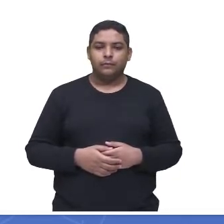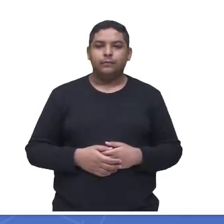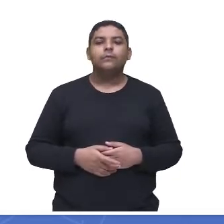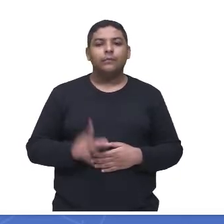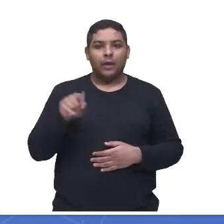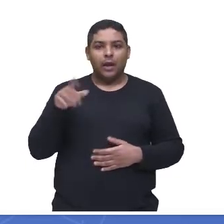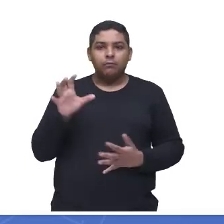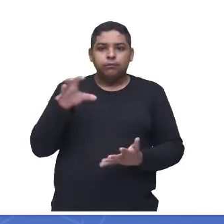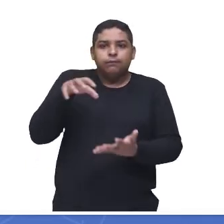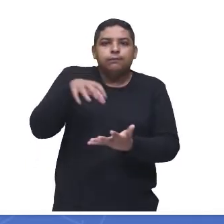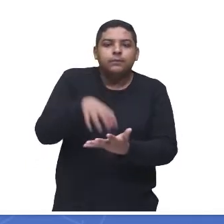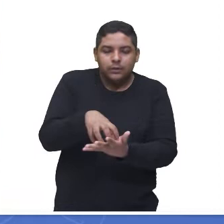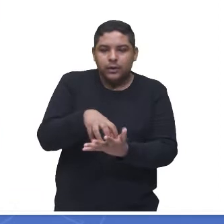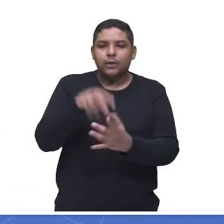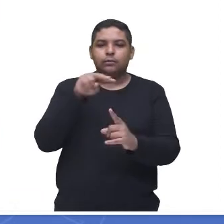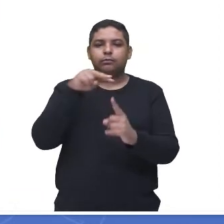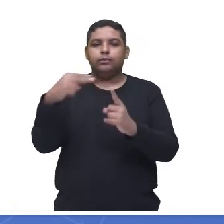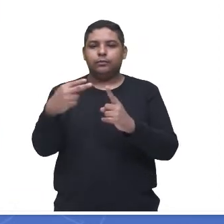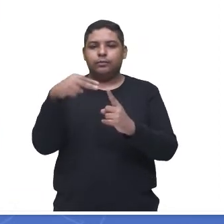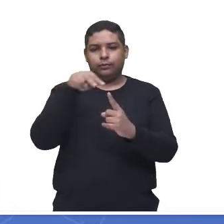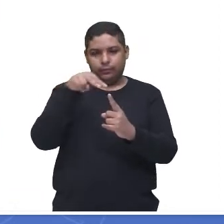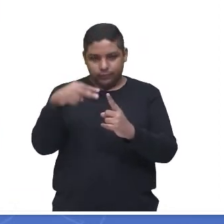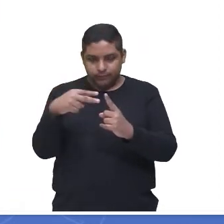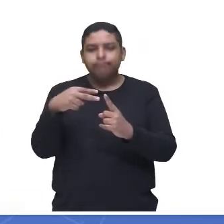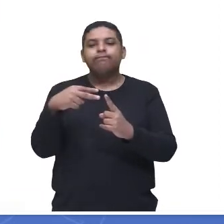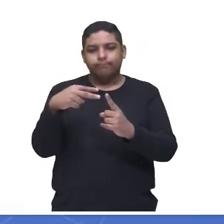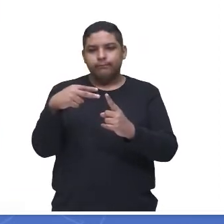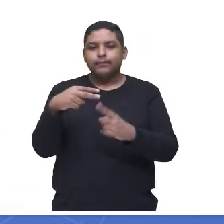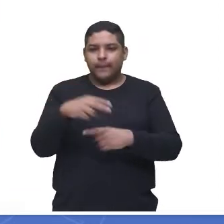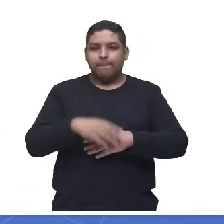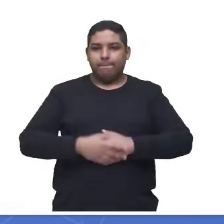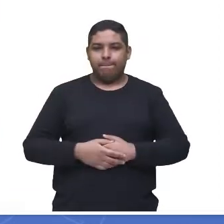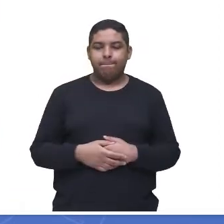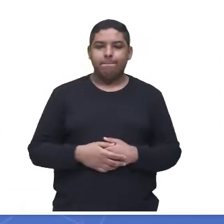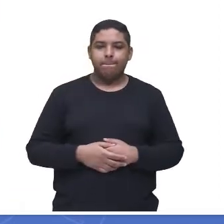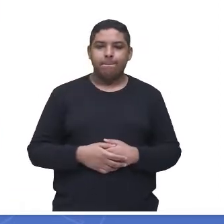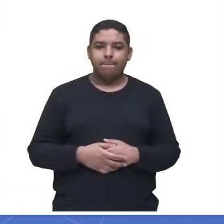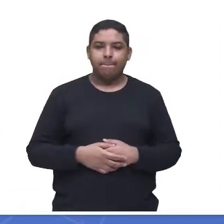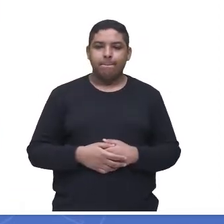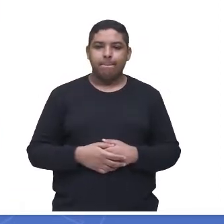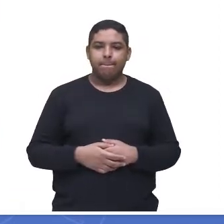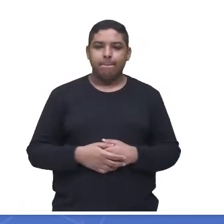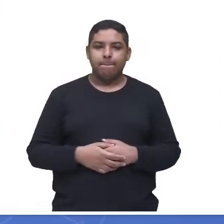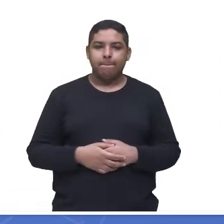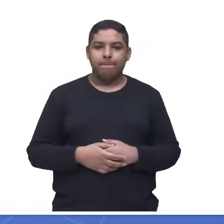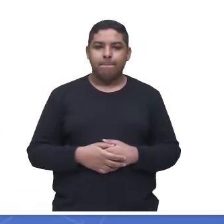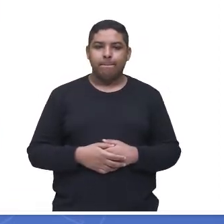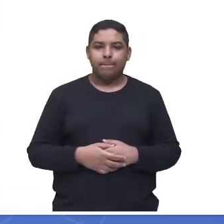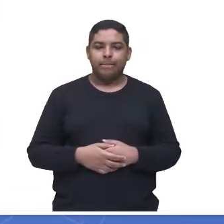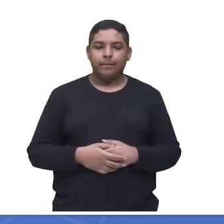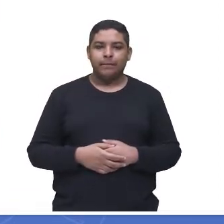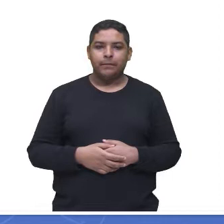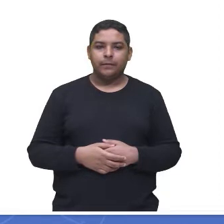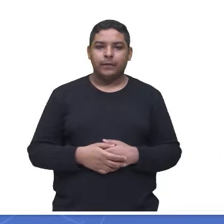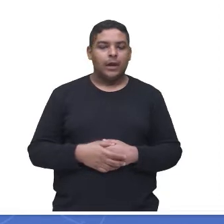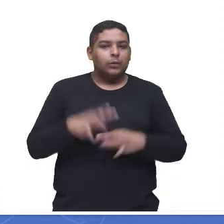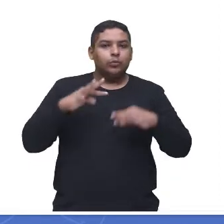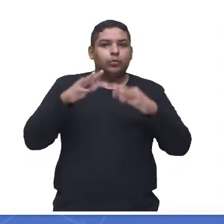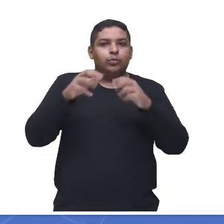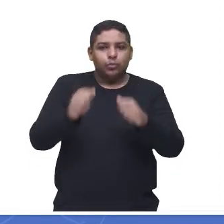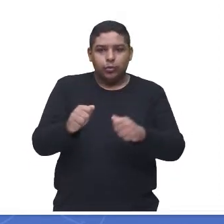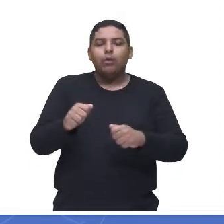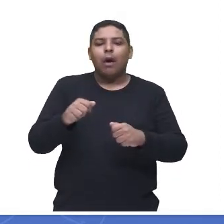das atenções aqui. Ele é o centro de tudo. Tudo mais gira em torno do universo,